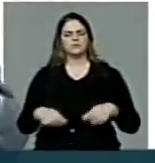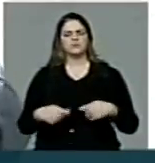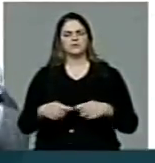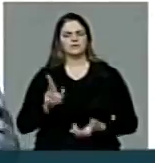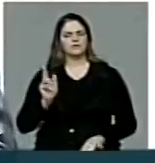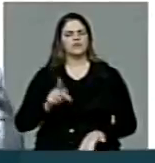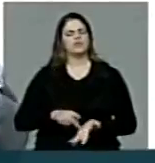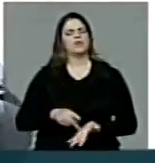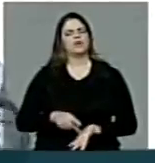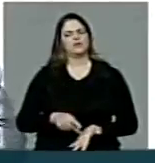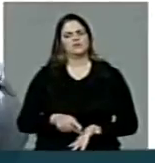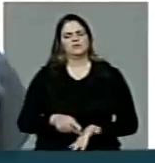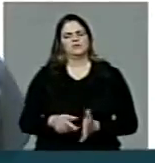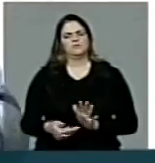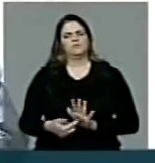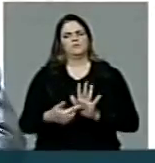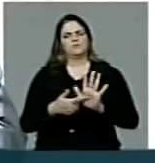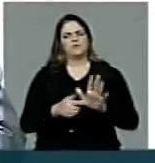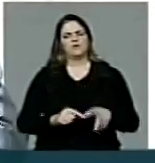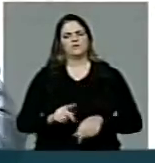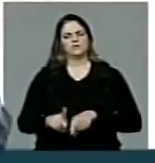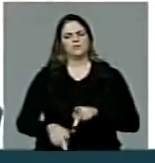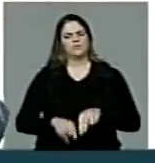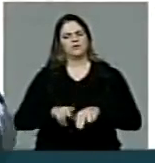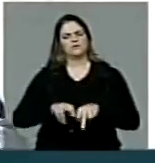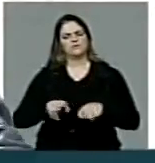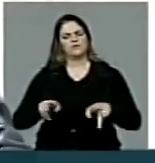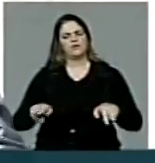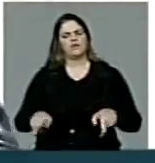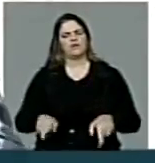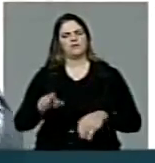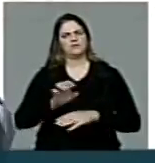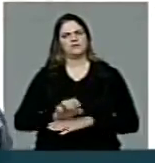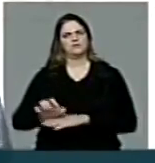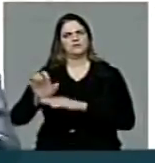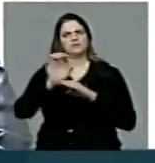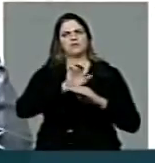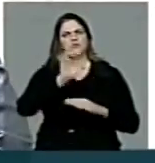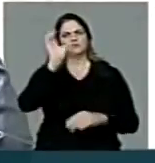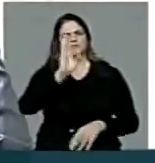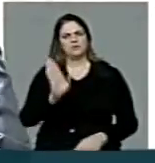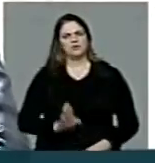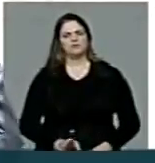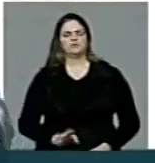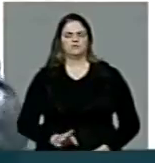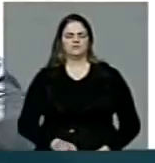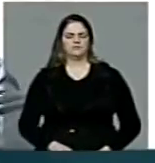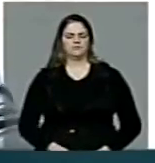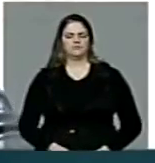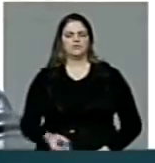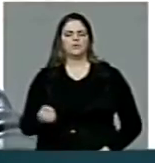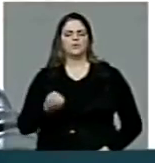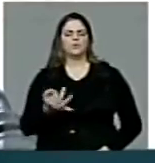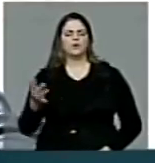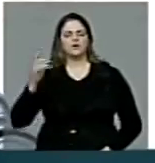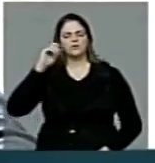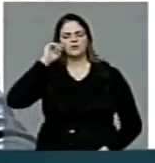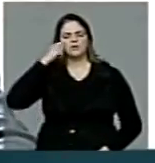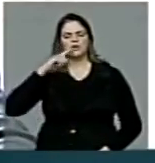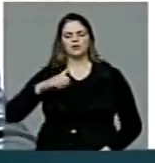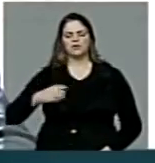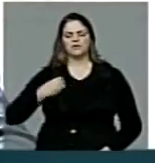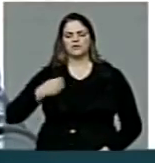uma verdadeira expressão da representação dos estratos sociais do Brasil. Quantos negros nós temos nessa